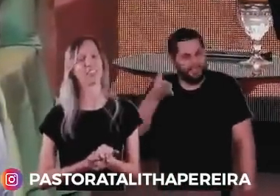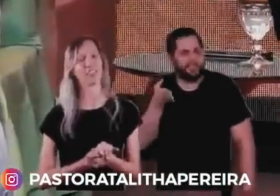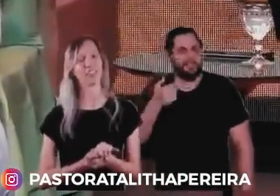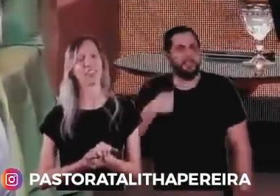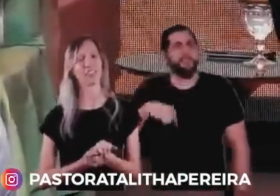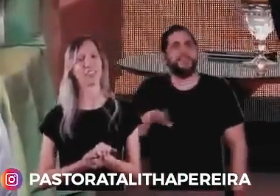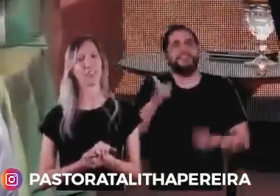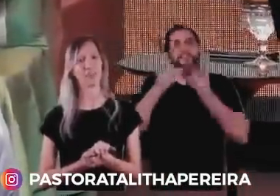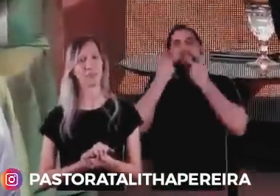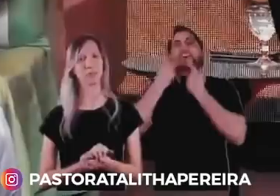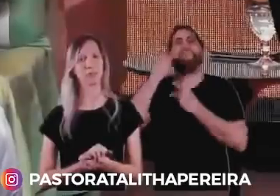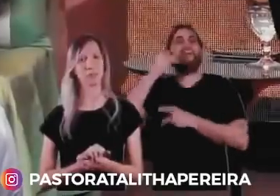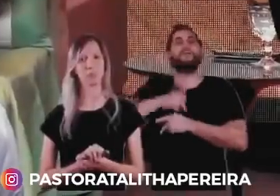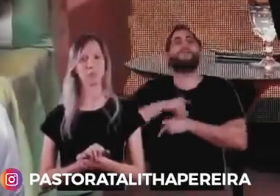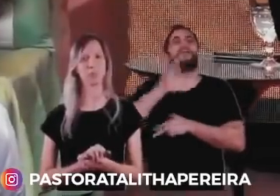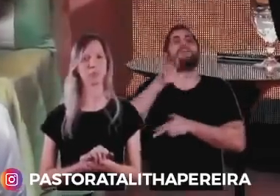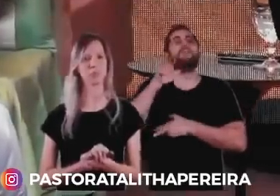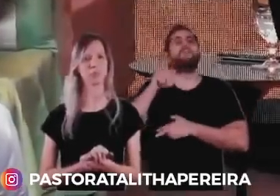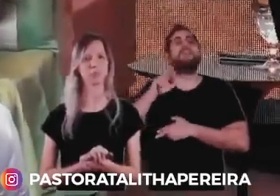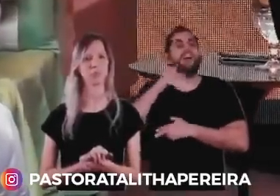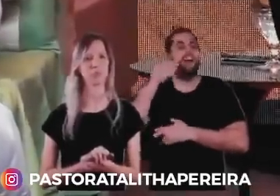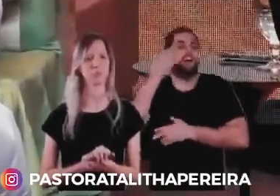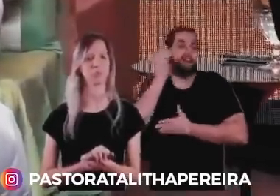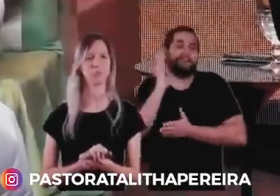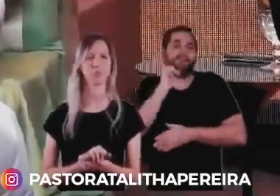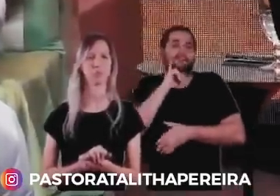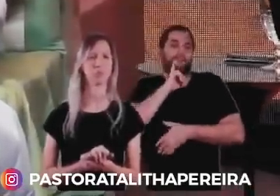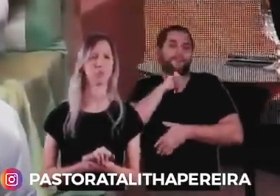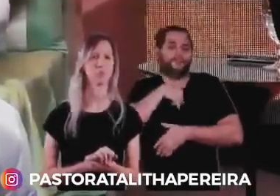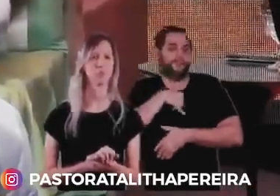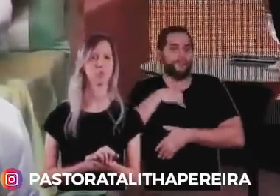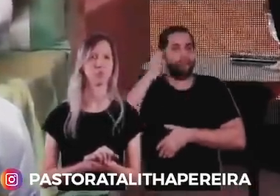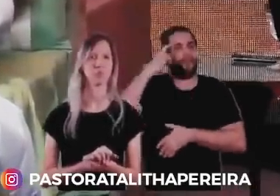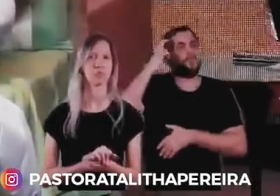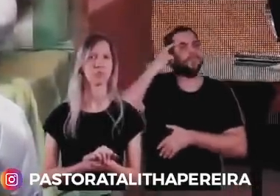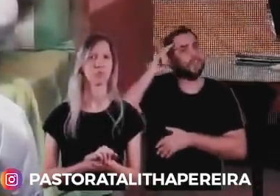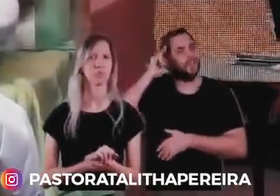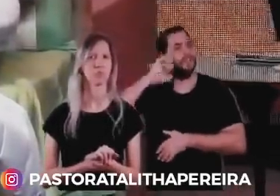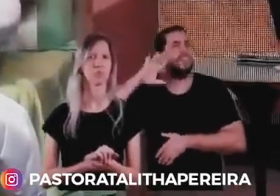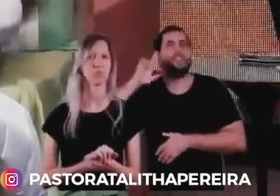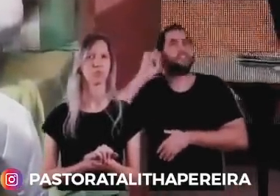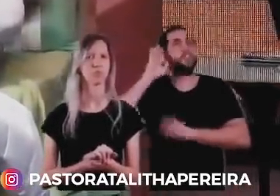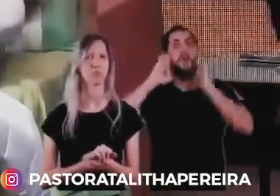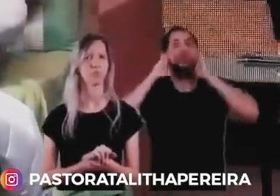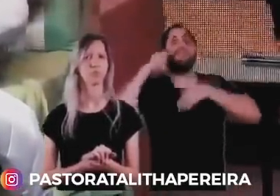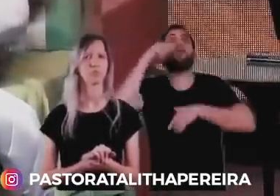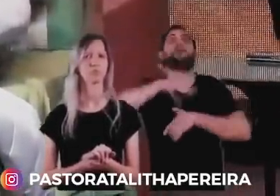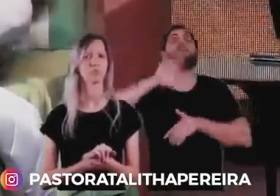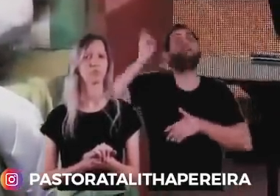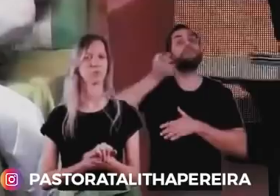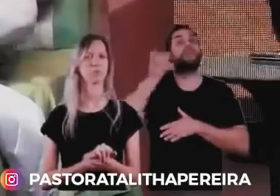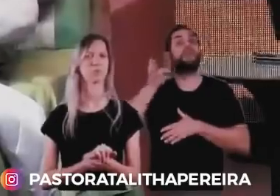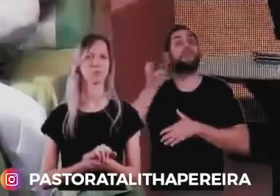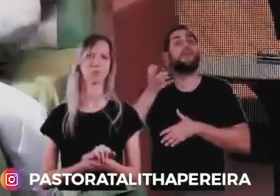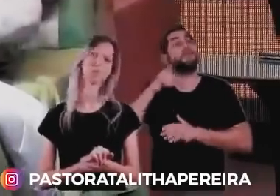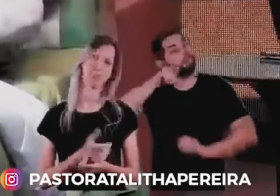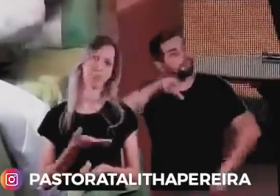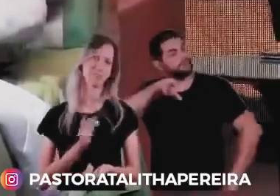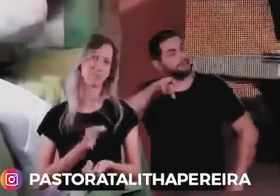eu declarar, para nunca falhar, nunca pensar em nada que não venha a ser aquilo que Deus quer. É. Meu